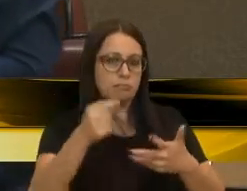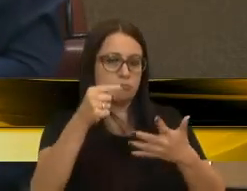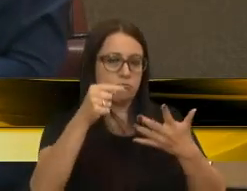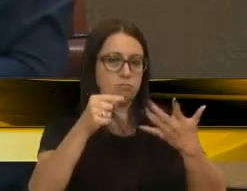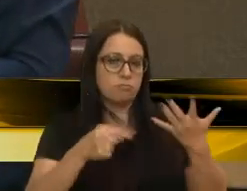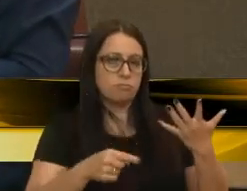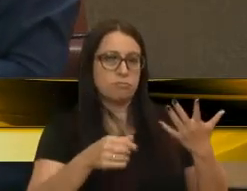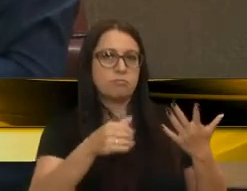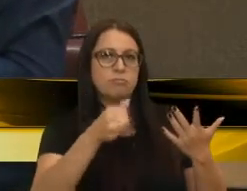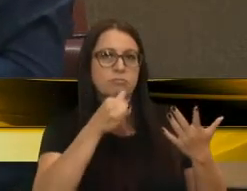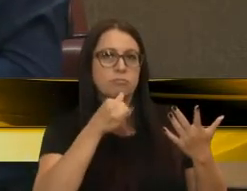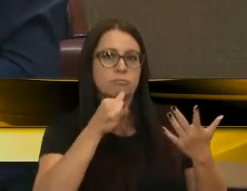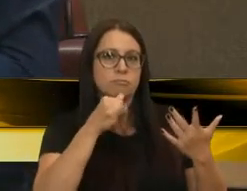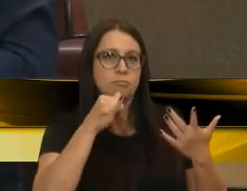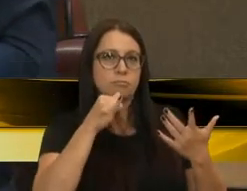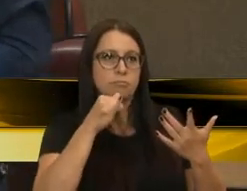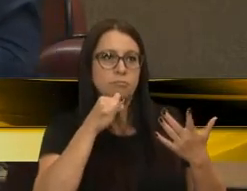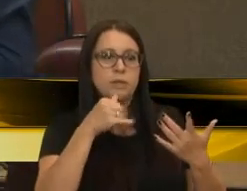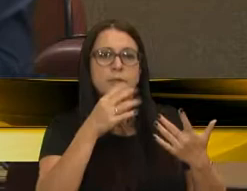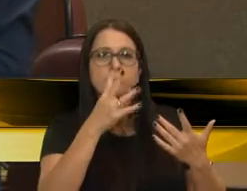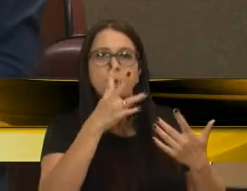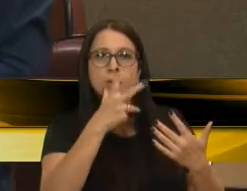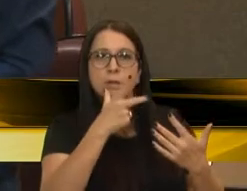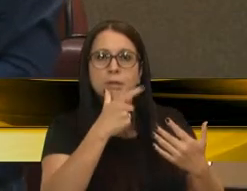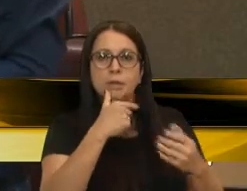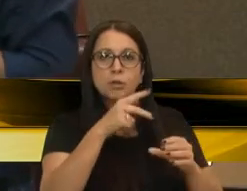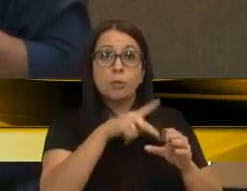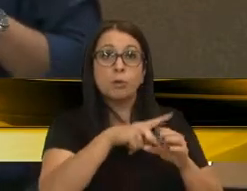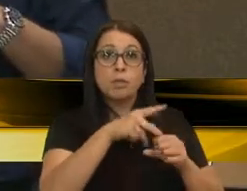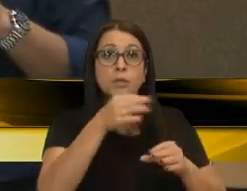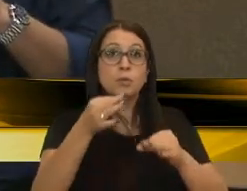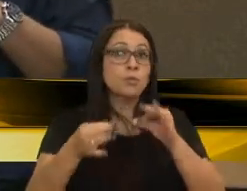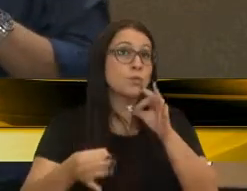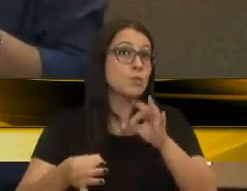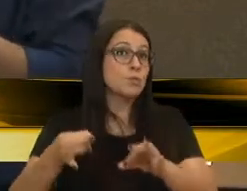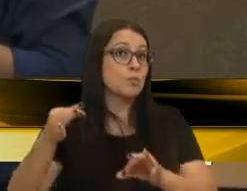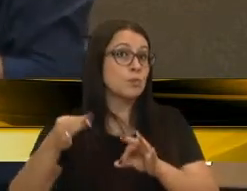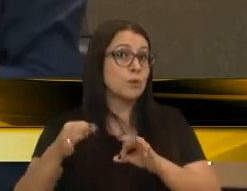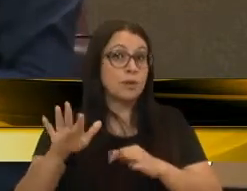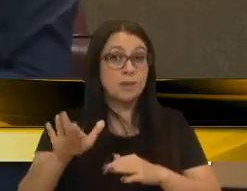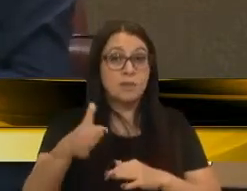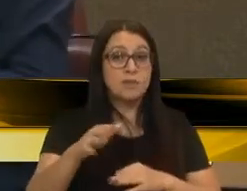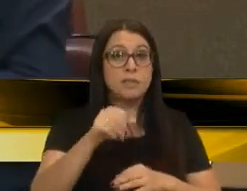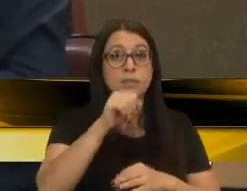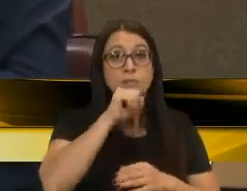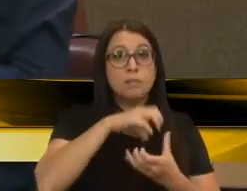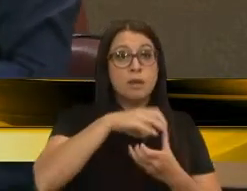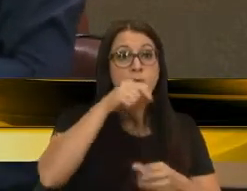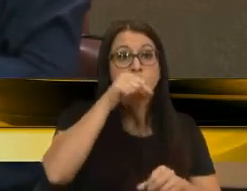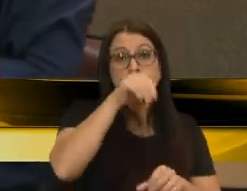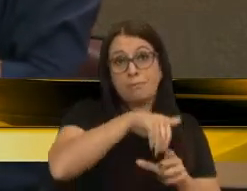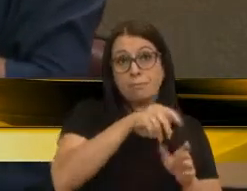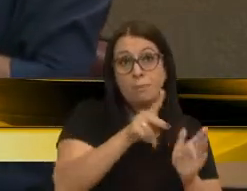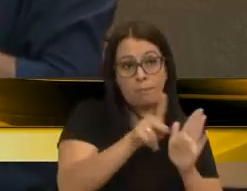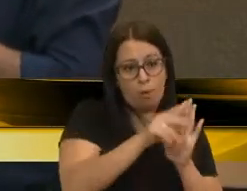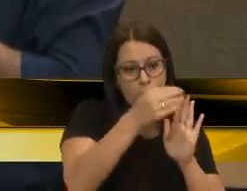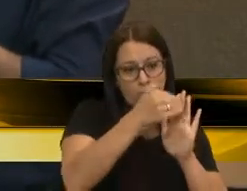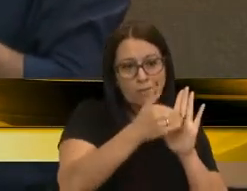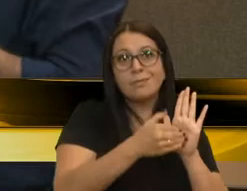o exemplo da morosidade dos processos judiciais, que muitas vezes os idosos são partes deles,